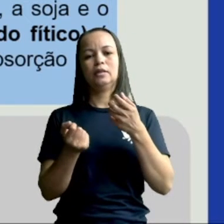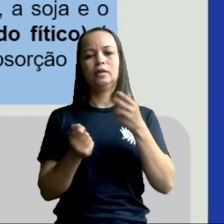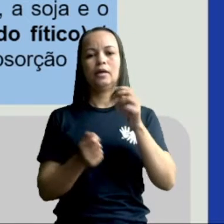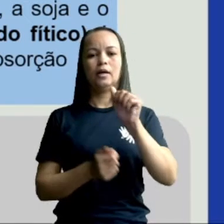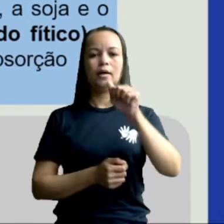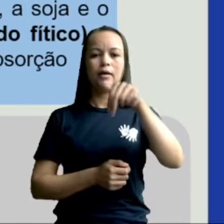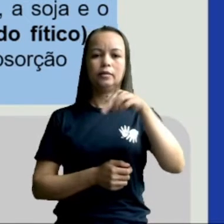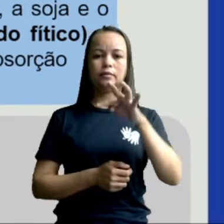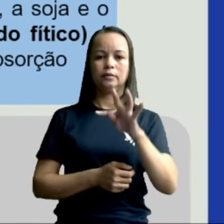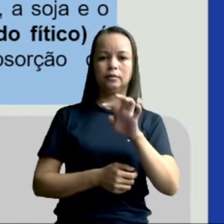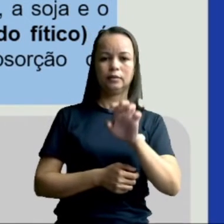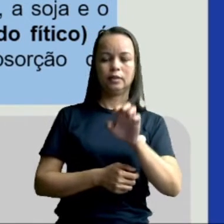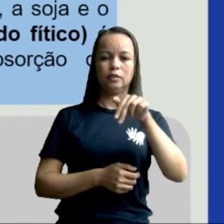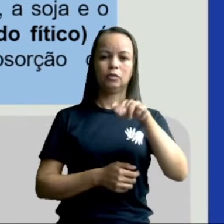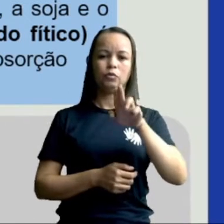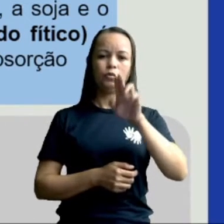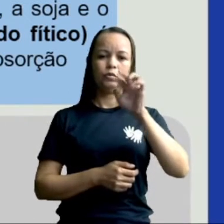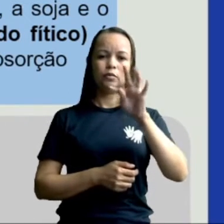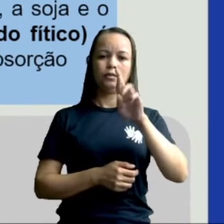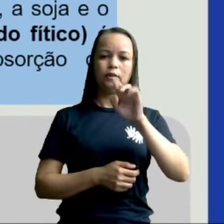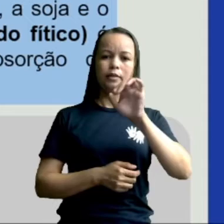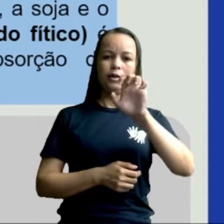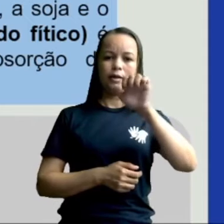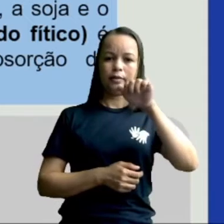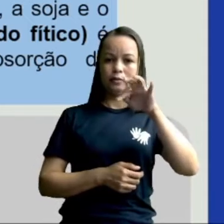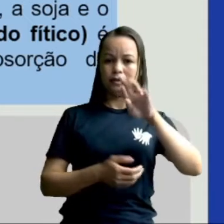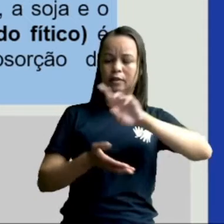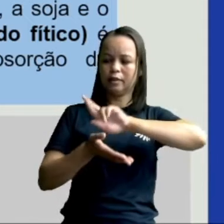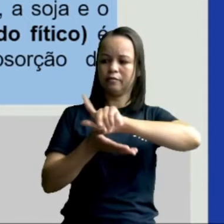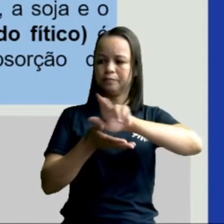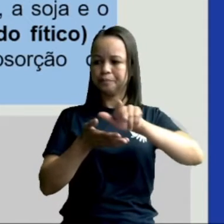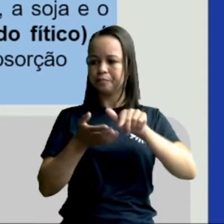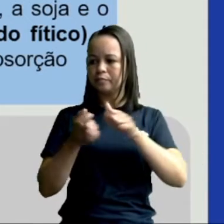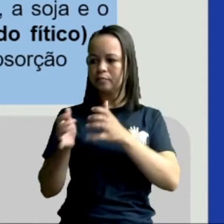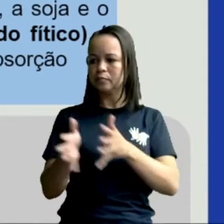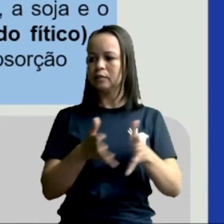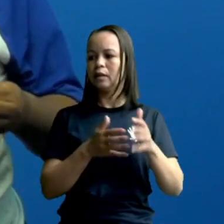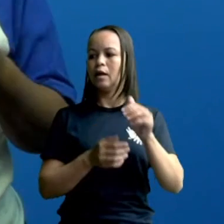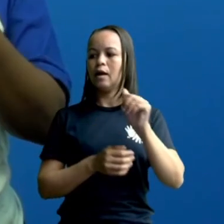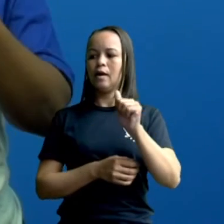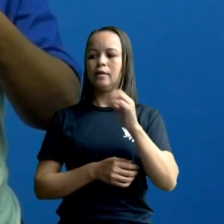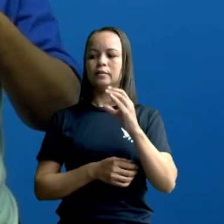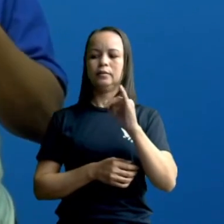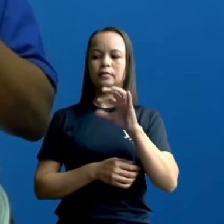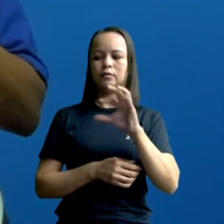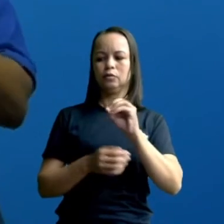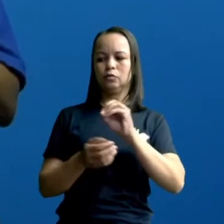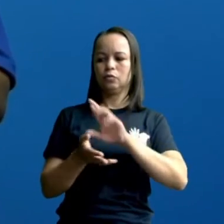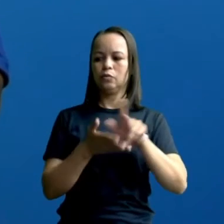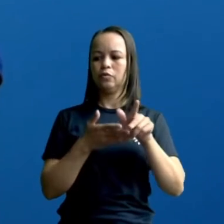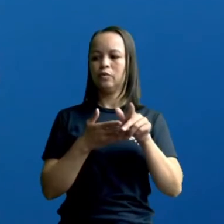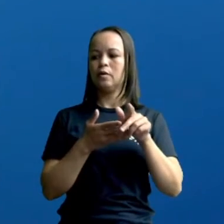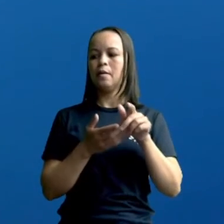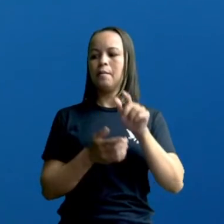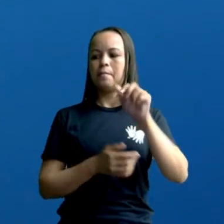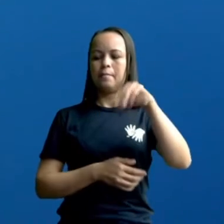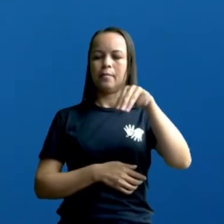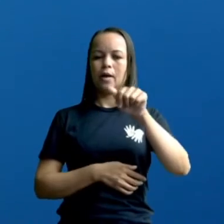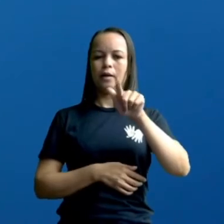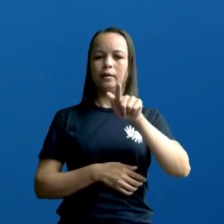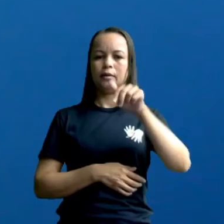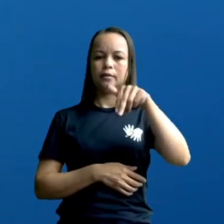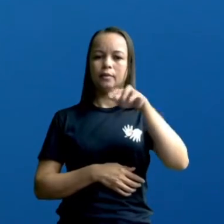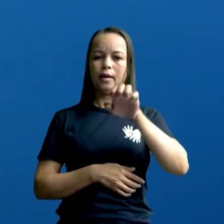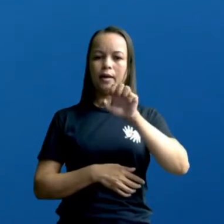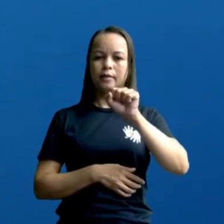para a absorção de cálcio, ferro, magnésio e zinco. Olha para cá, vejam só. Eu dei para vocês, né, a